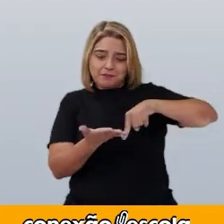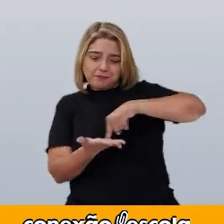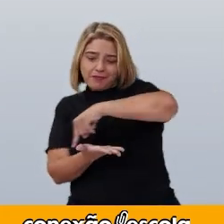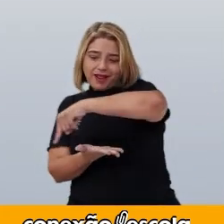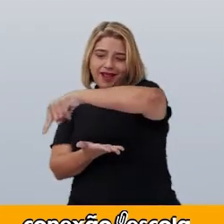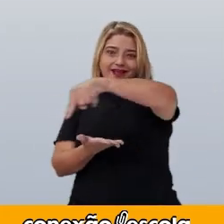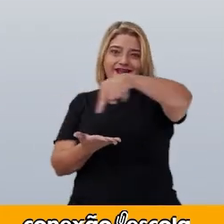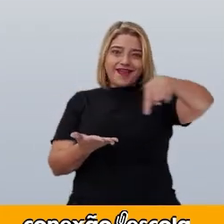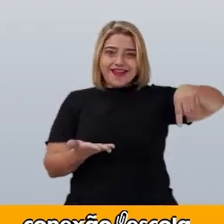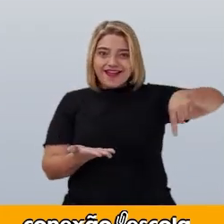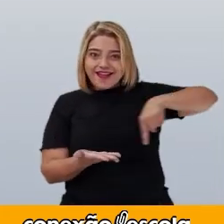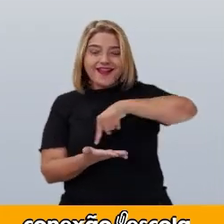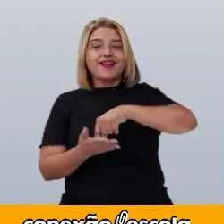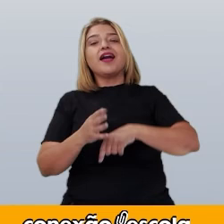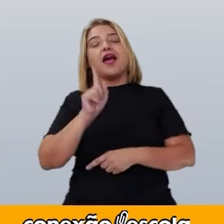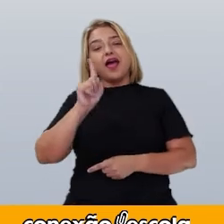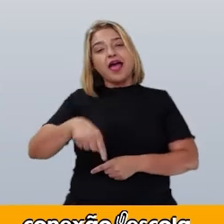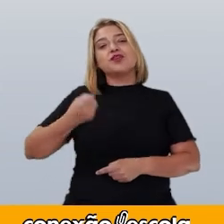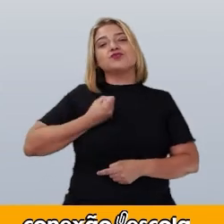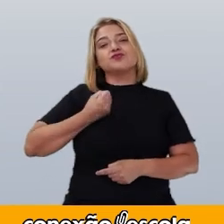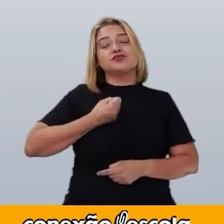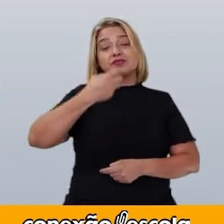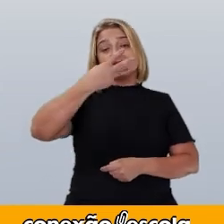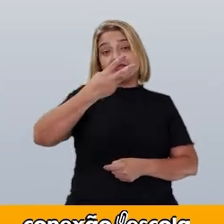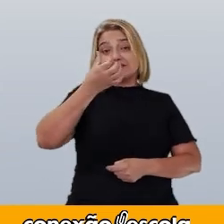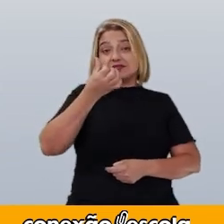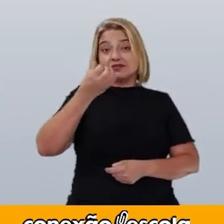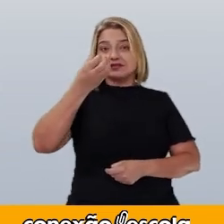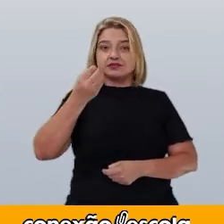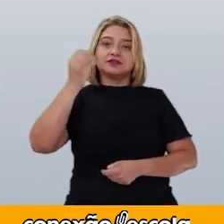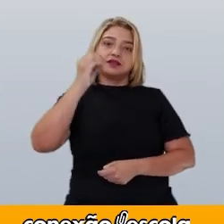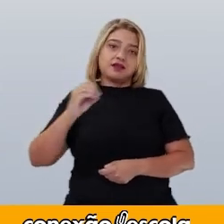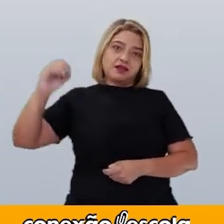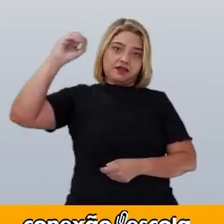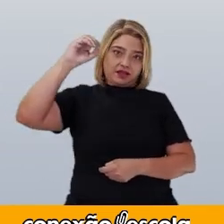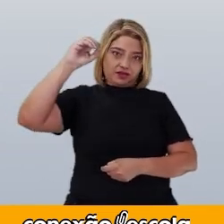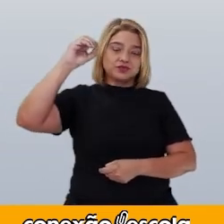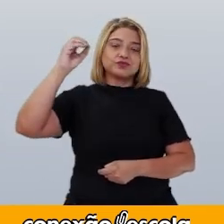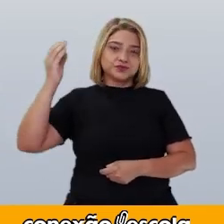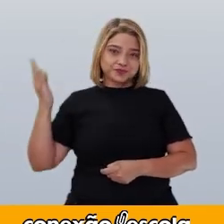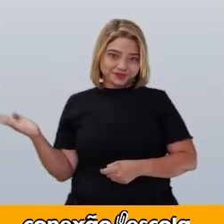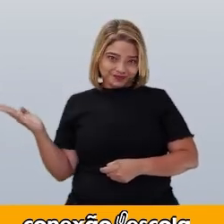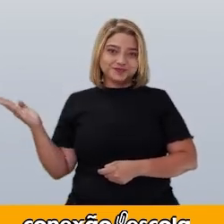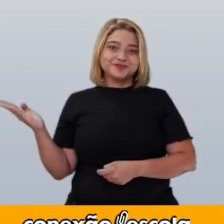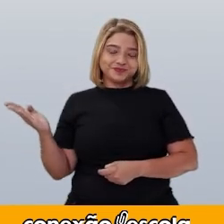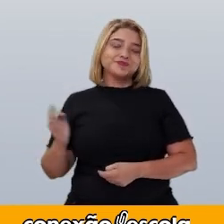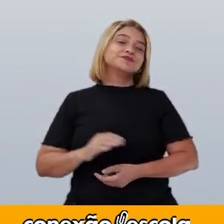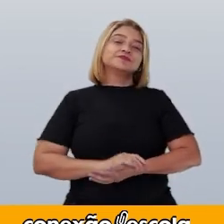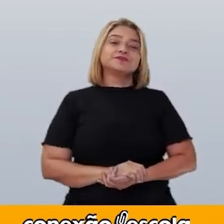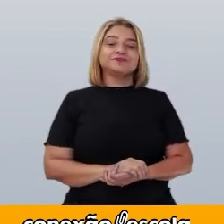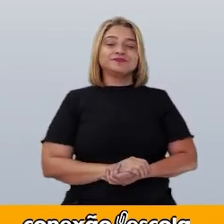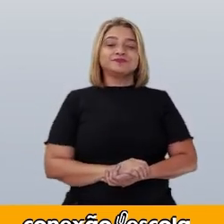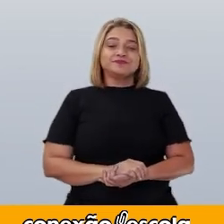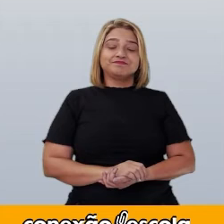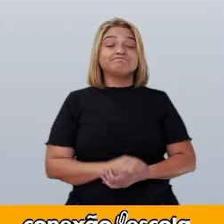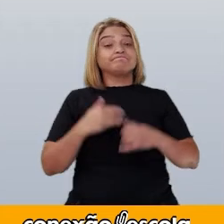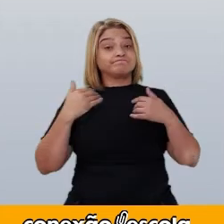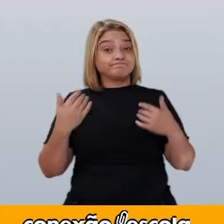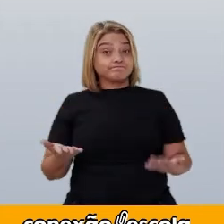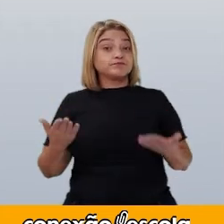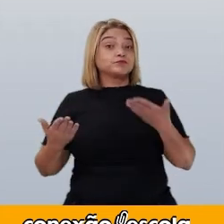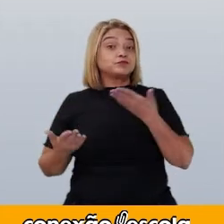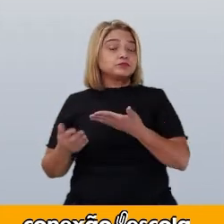Eu tenho um ângulo de 360 graus inteiro. Nesse